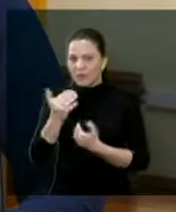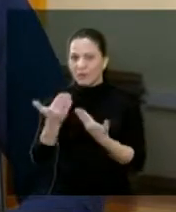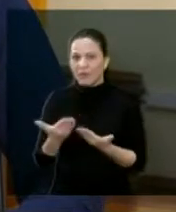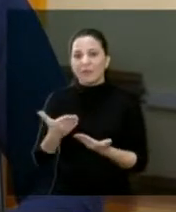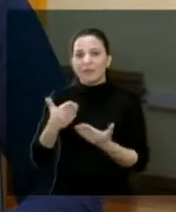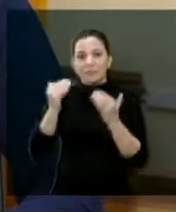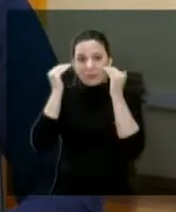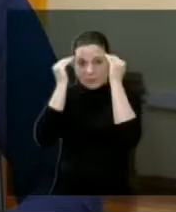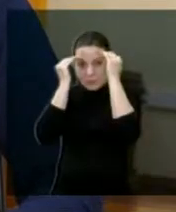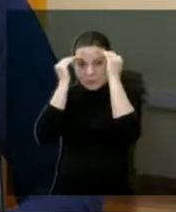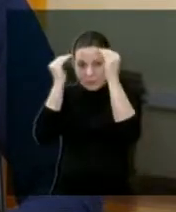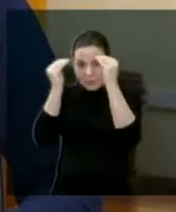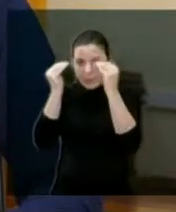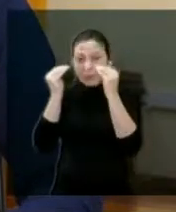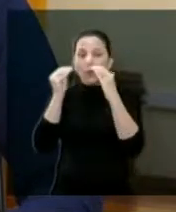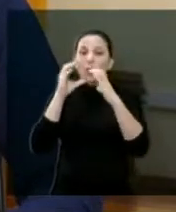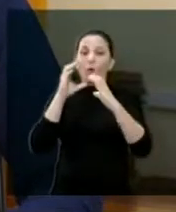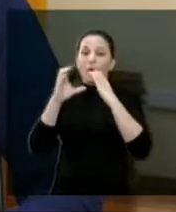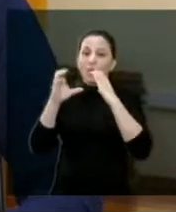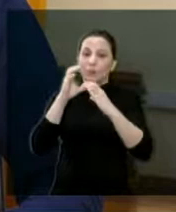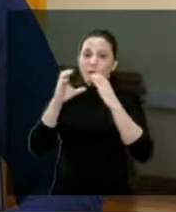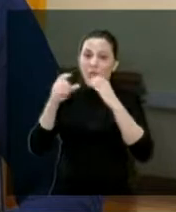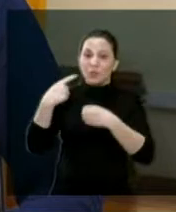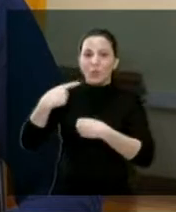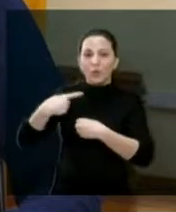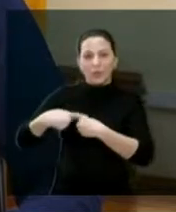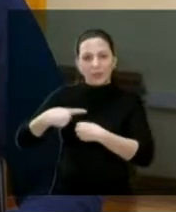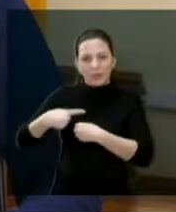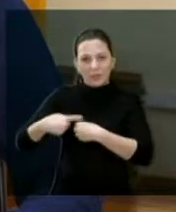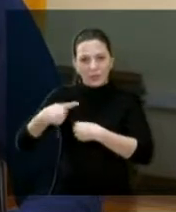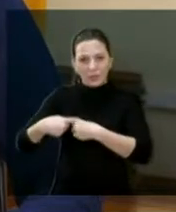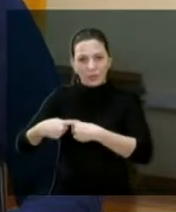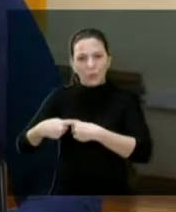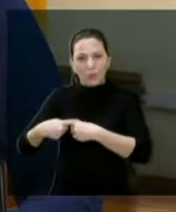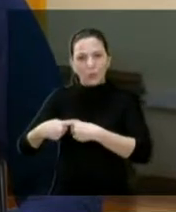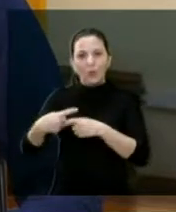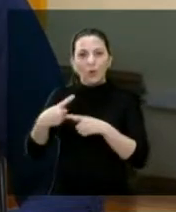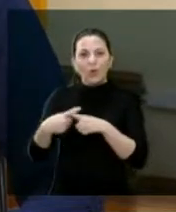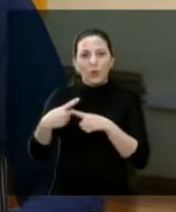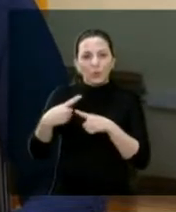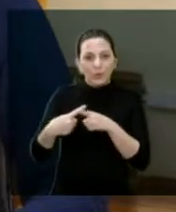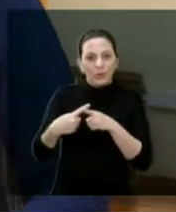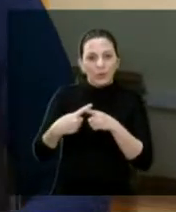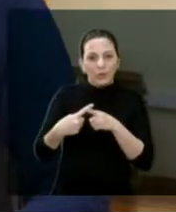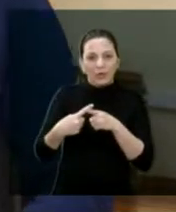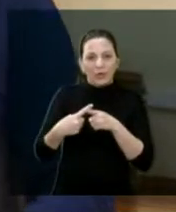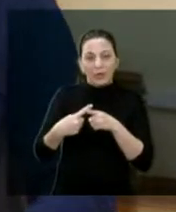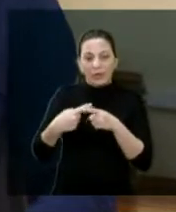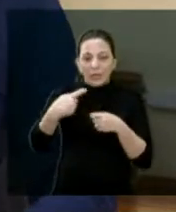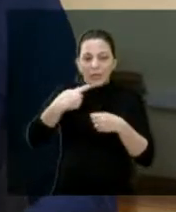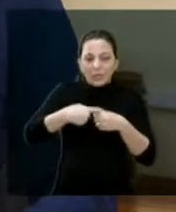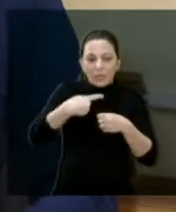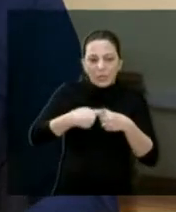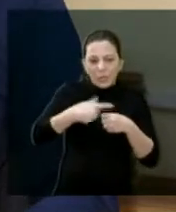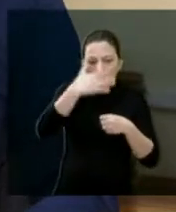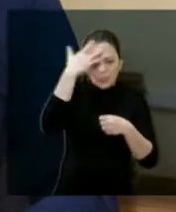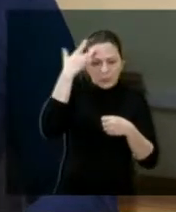respeito com os comunicadores do interior, embora a maioria saia daqui e vai para lá. Eu digo isso com